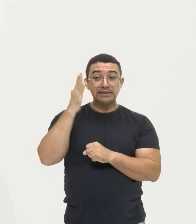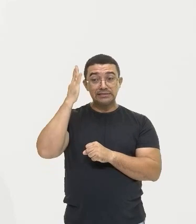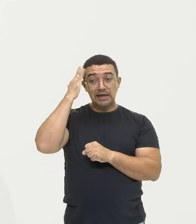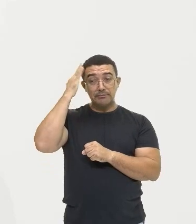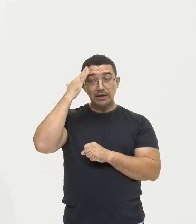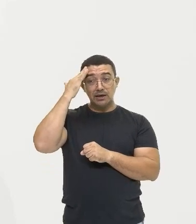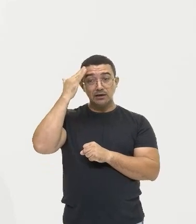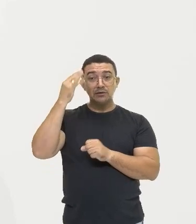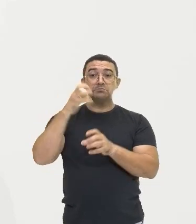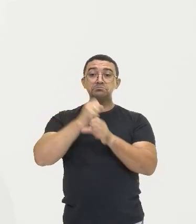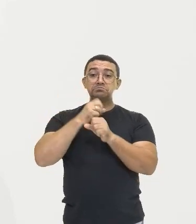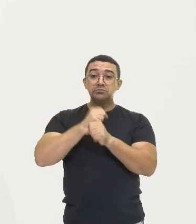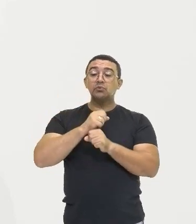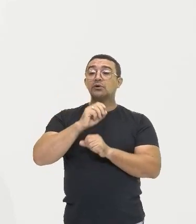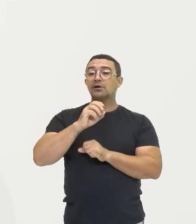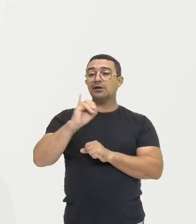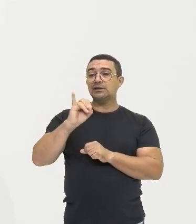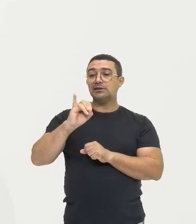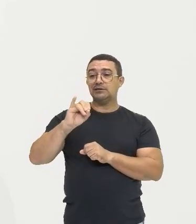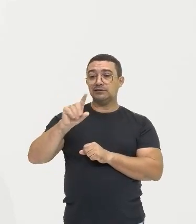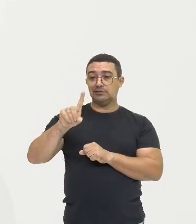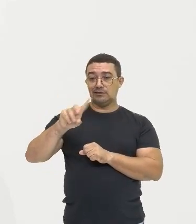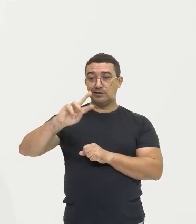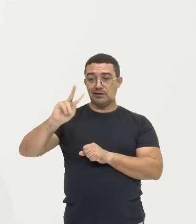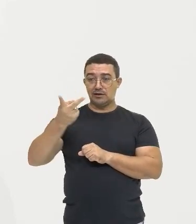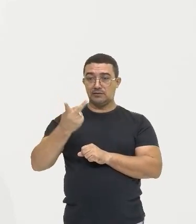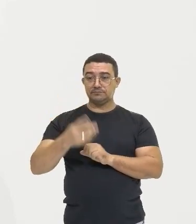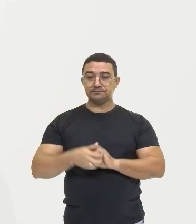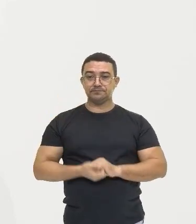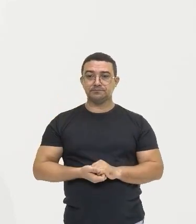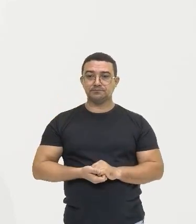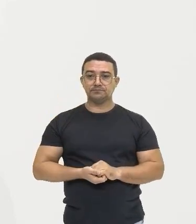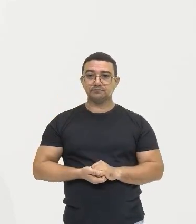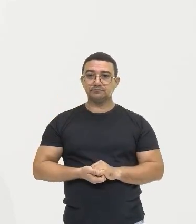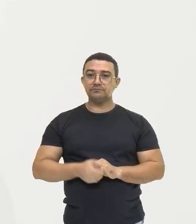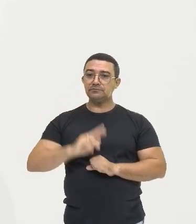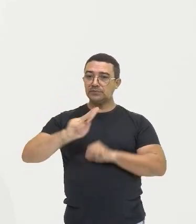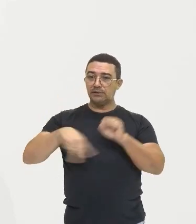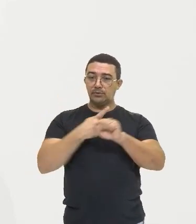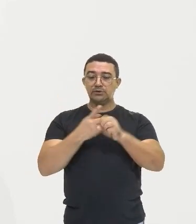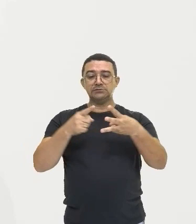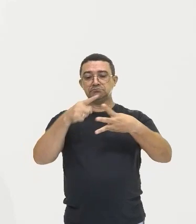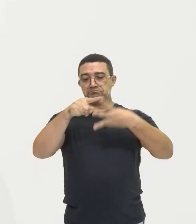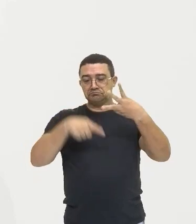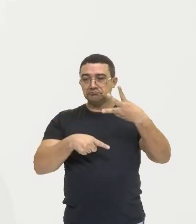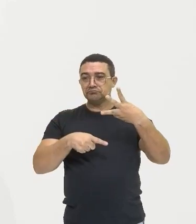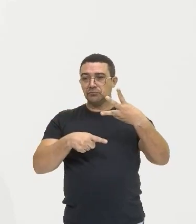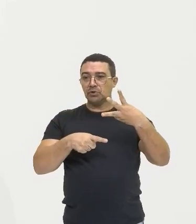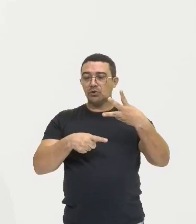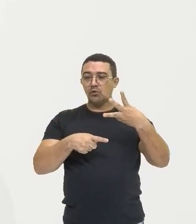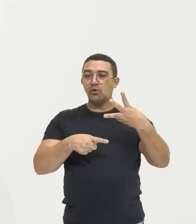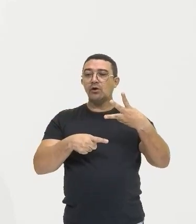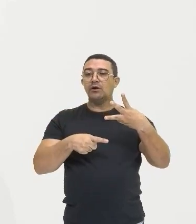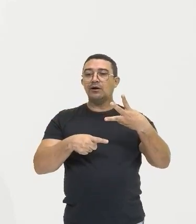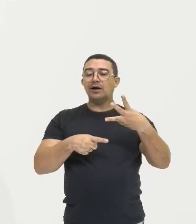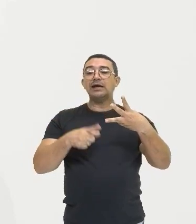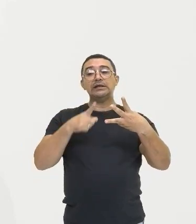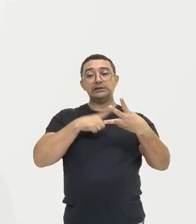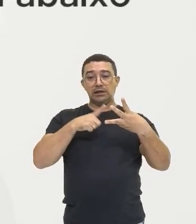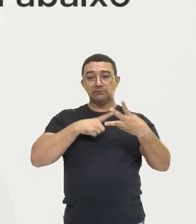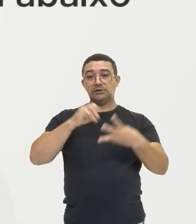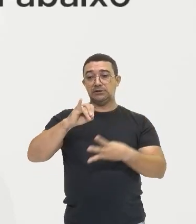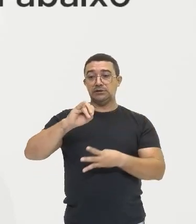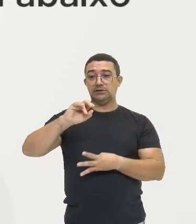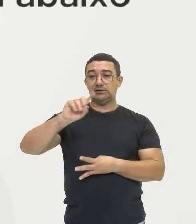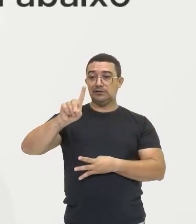para cálculo do IDH. Tudo bem? A partir da combinação desses fatores, a gente tem o